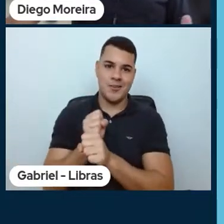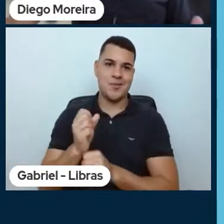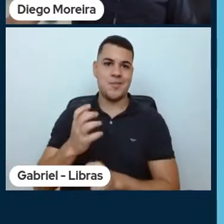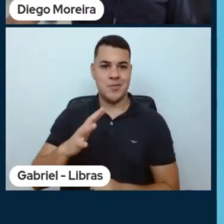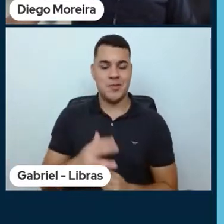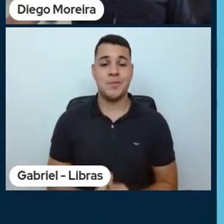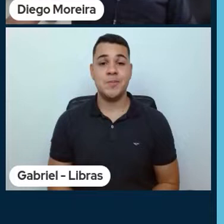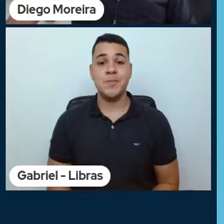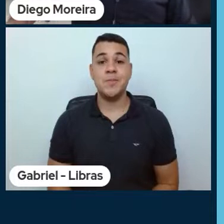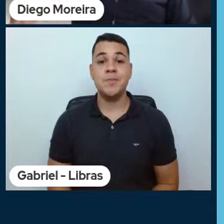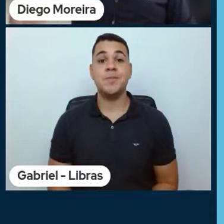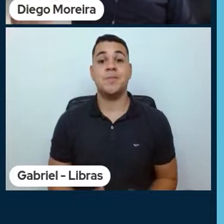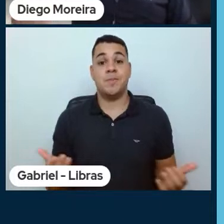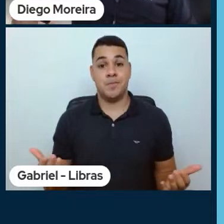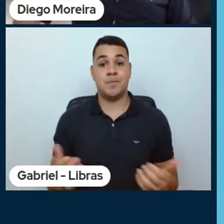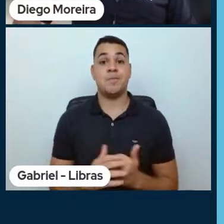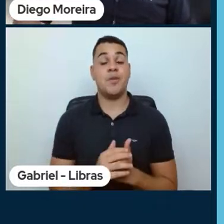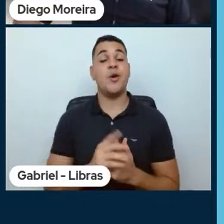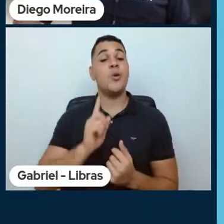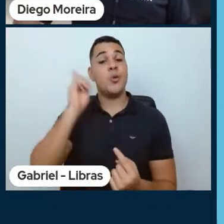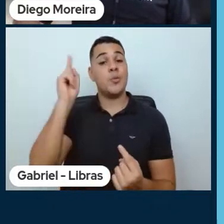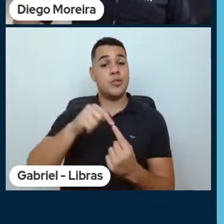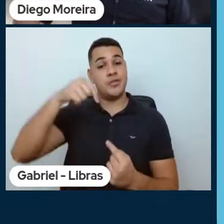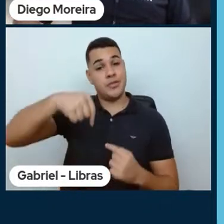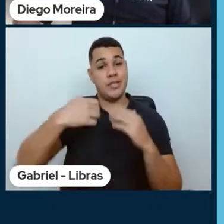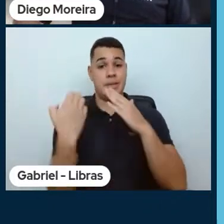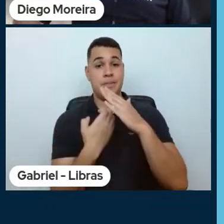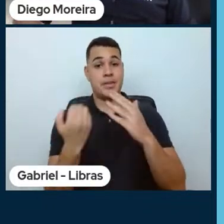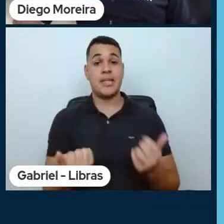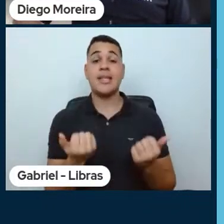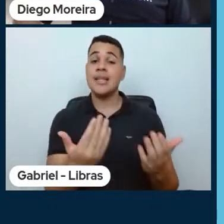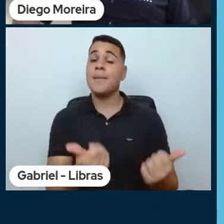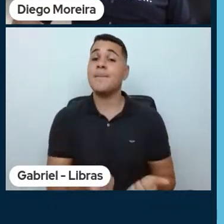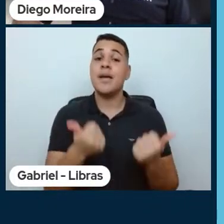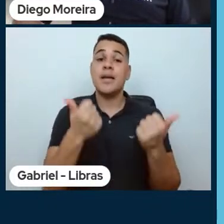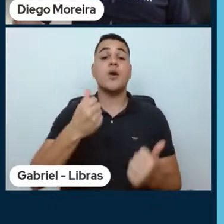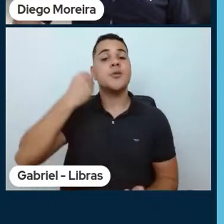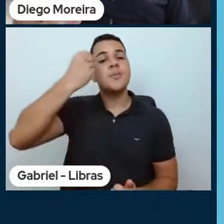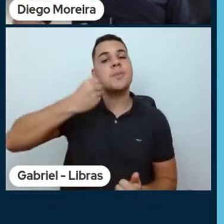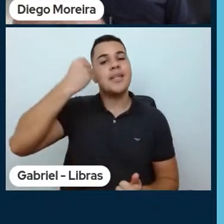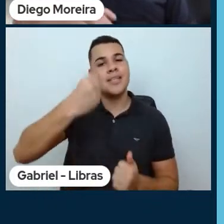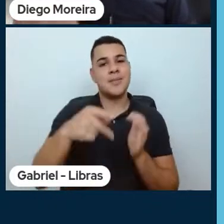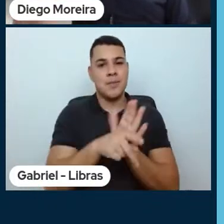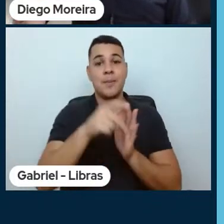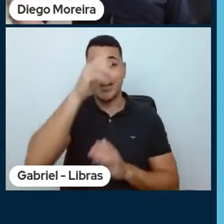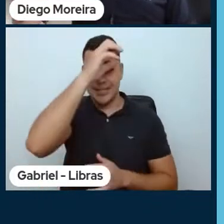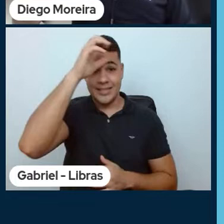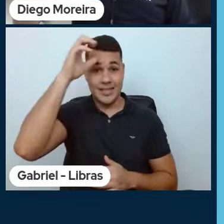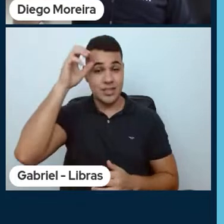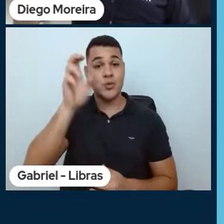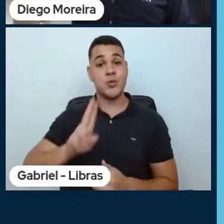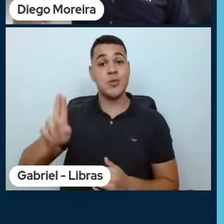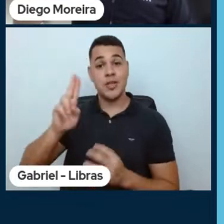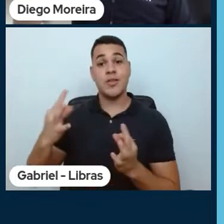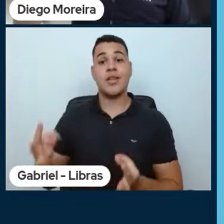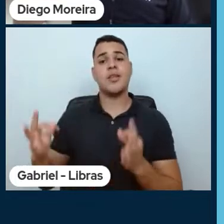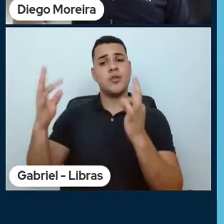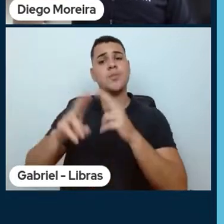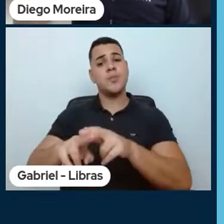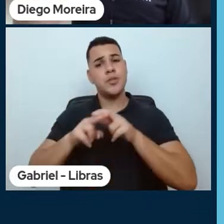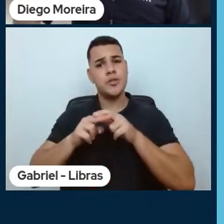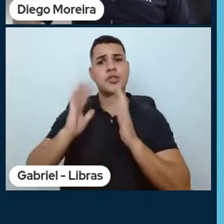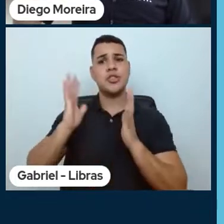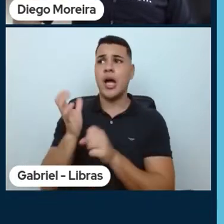Nossa missão é trabalhar e oferecer a melhor experiência por meio da tecnologia, e por isso ao longo dos anos buscamos parcerias globais com